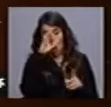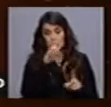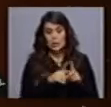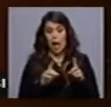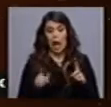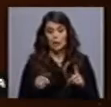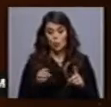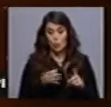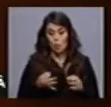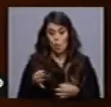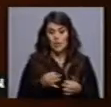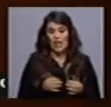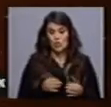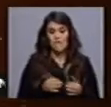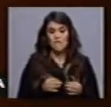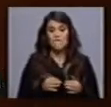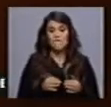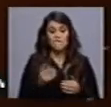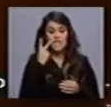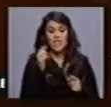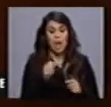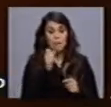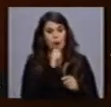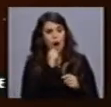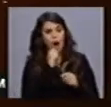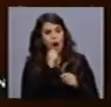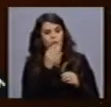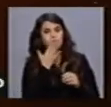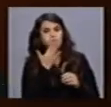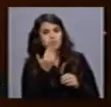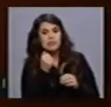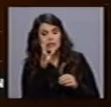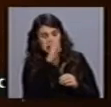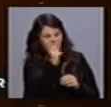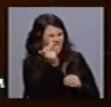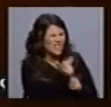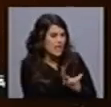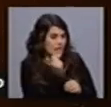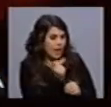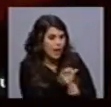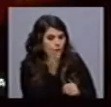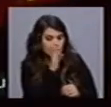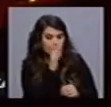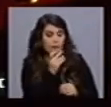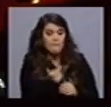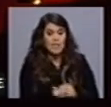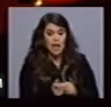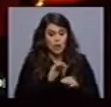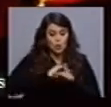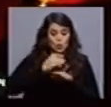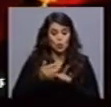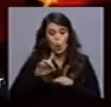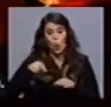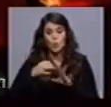esta vida, possa escapar à gravidade desse planeta e se alojar, se chegar precisamente à superfície de outros